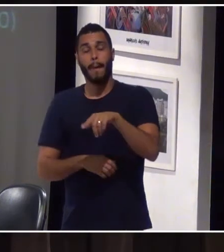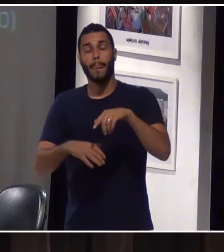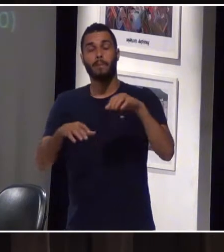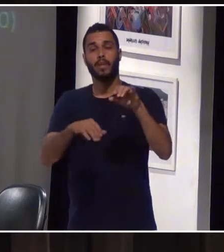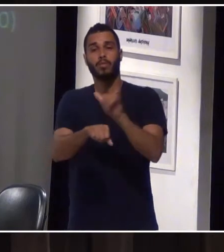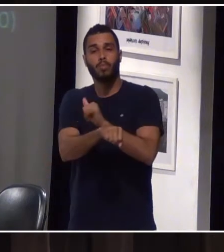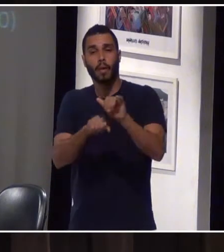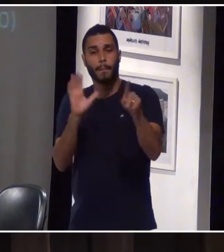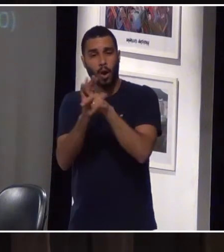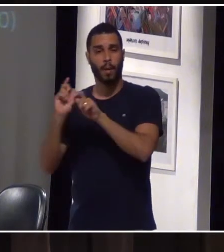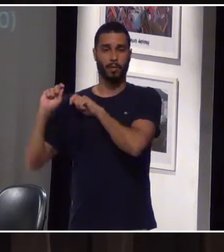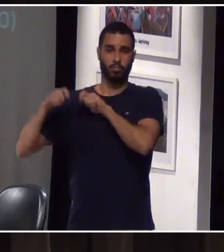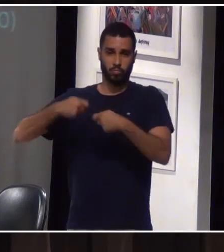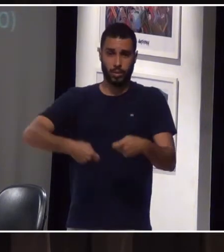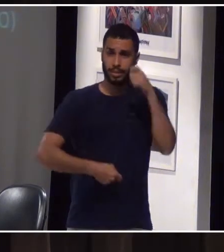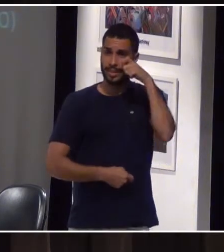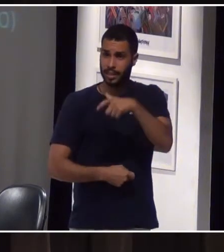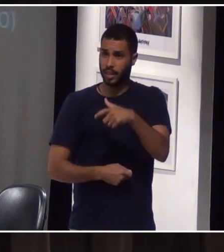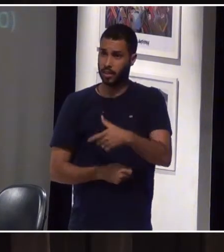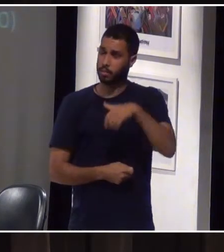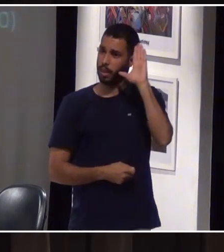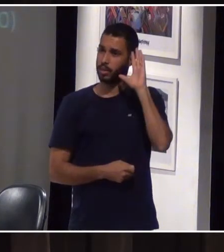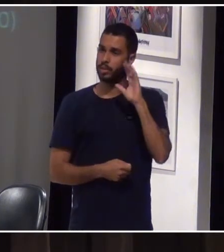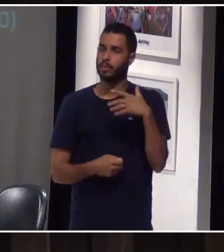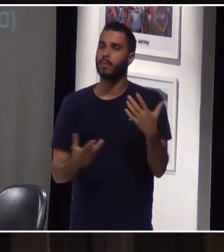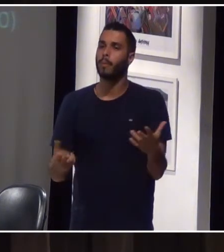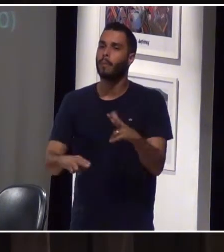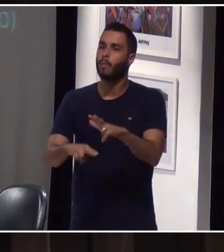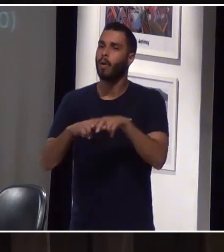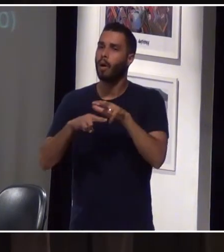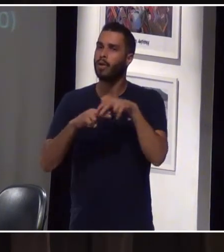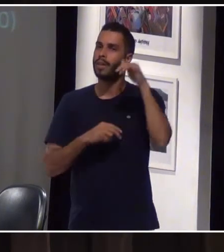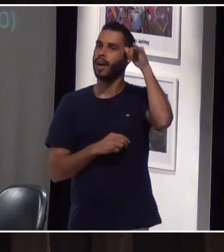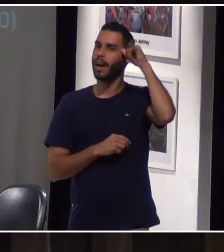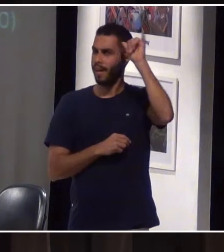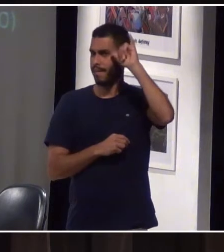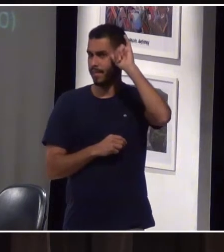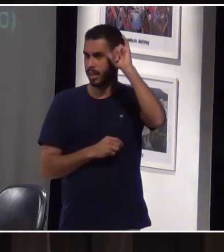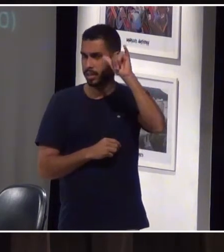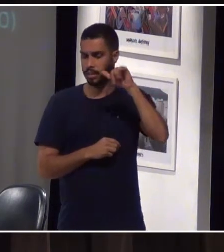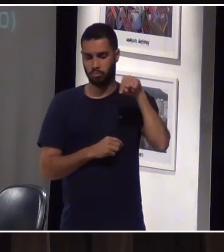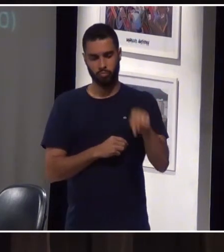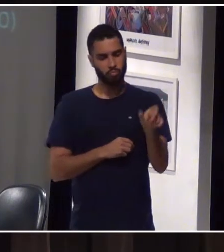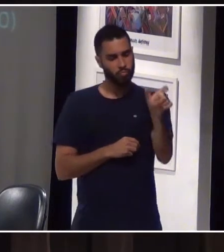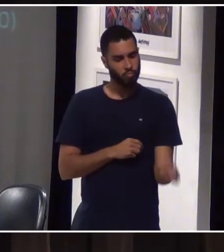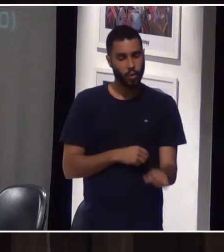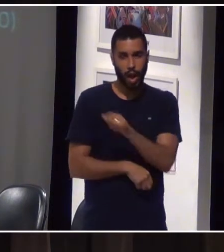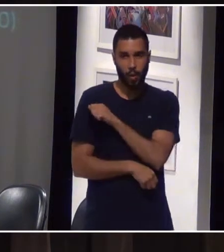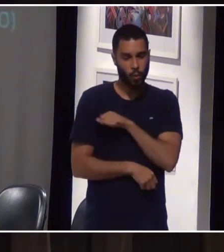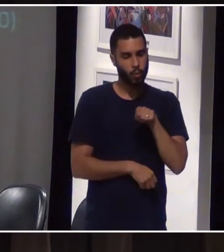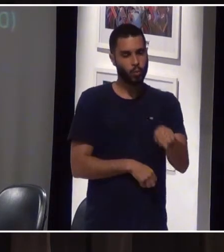estratégia de governamento, é muito mais interessante, porque pode, potencialmente, evitar a marginalidade,